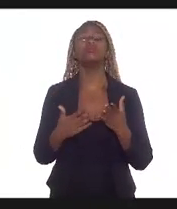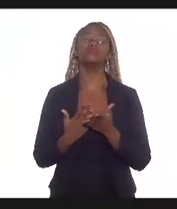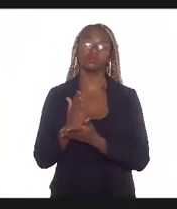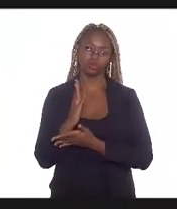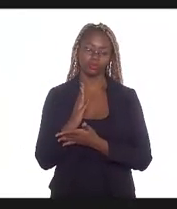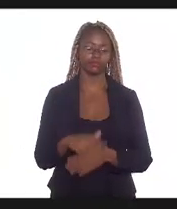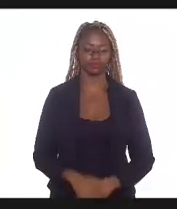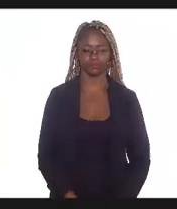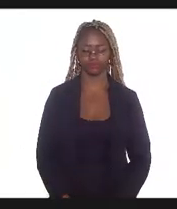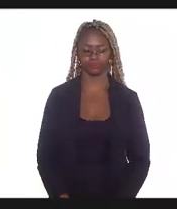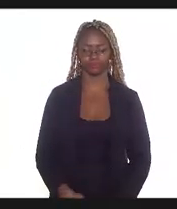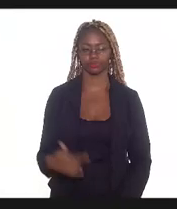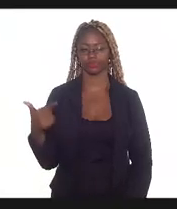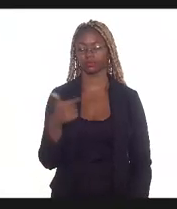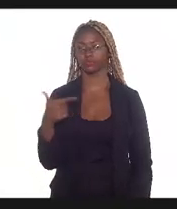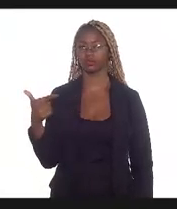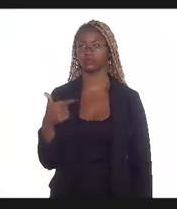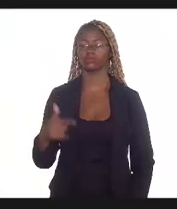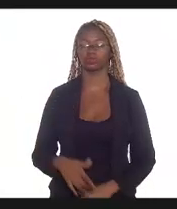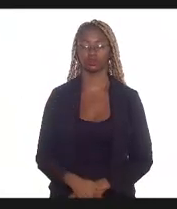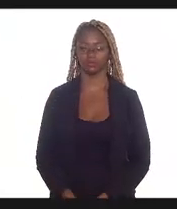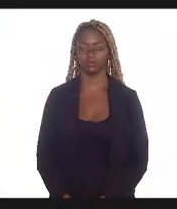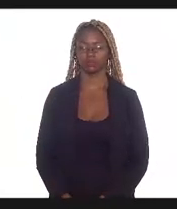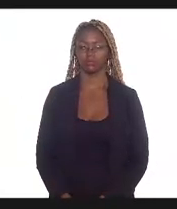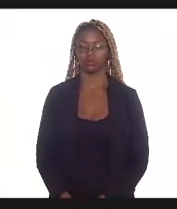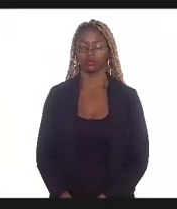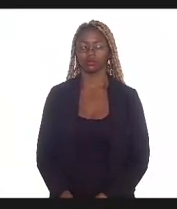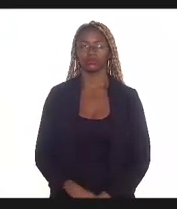aprovado. 22. Projeto de lei número